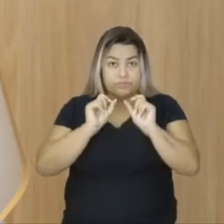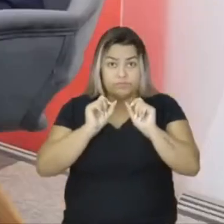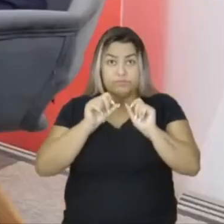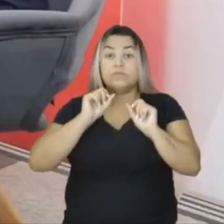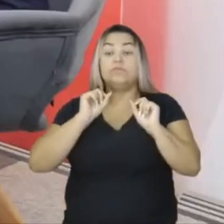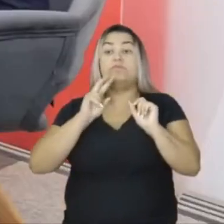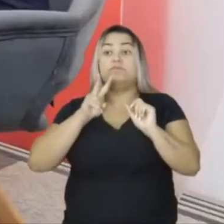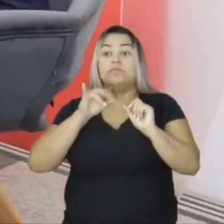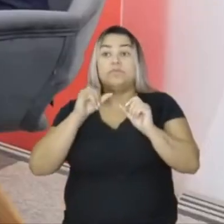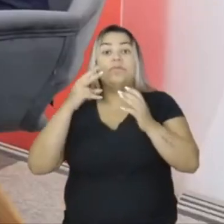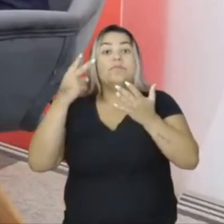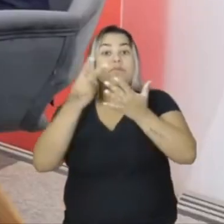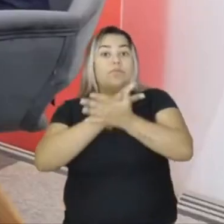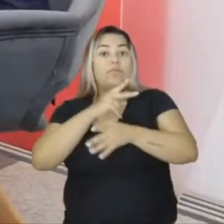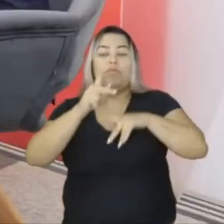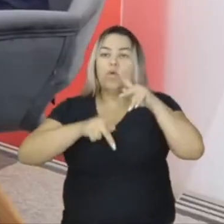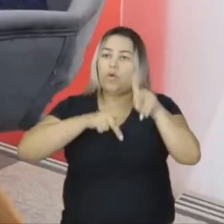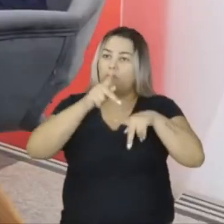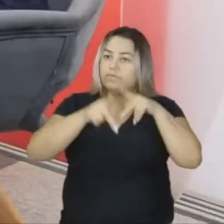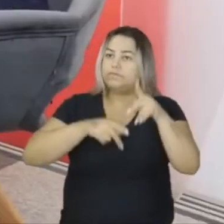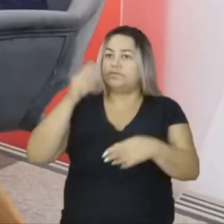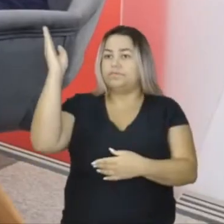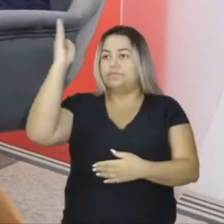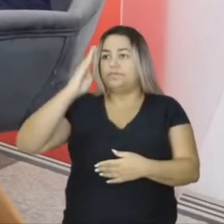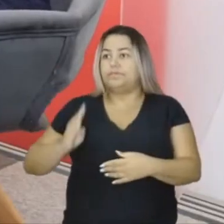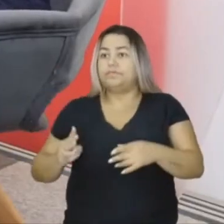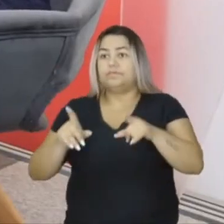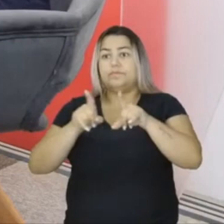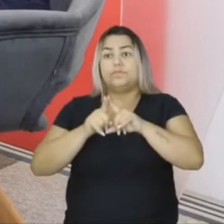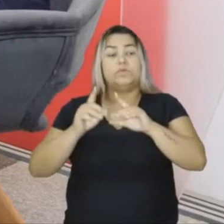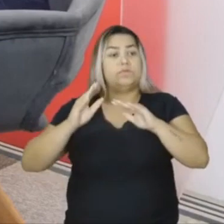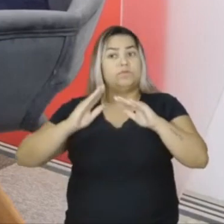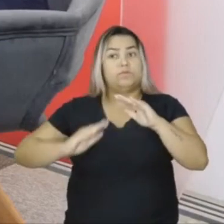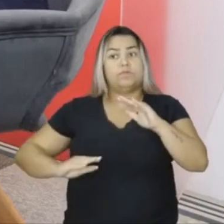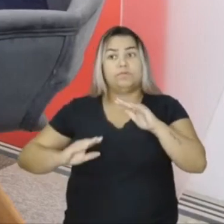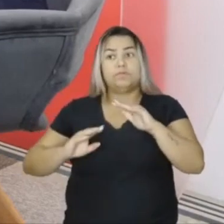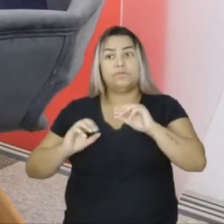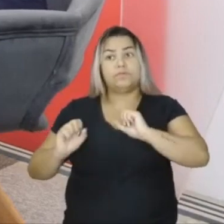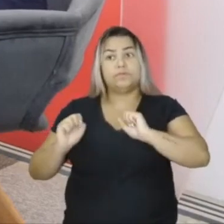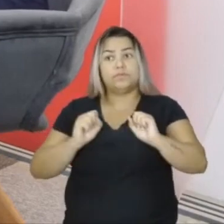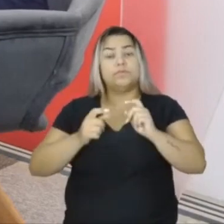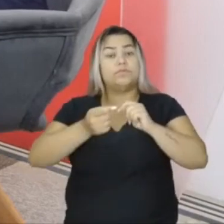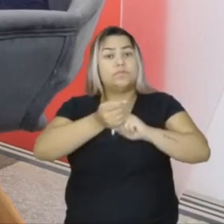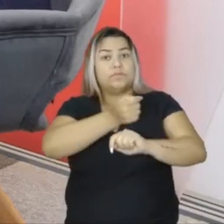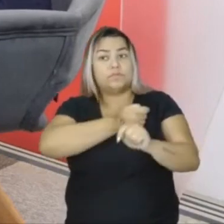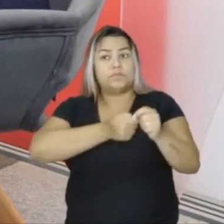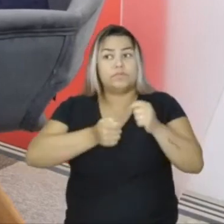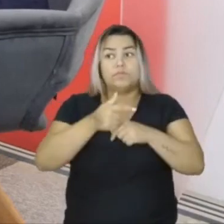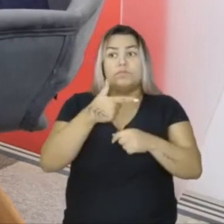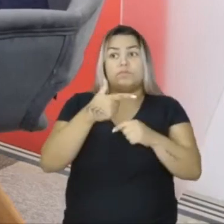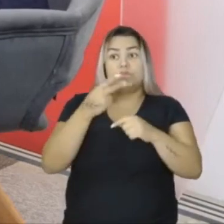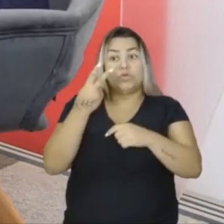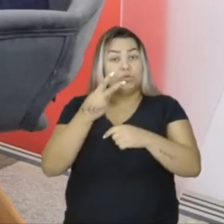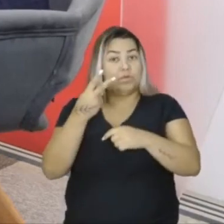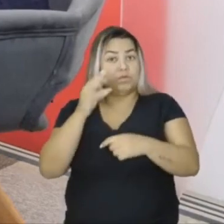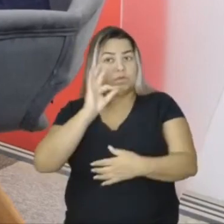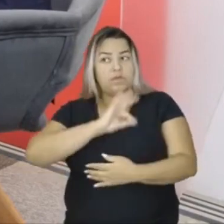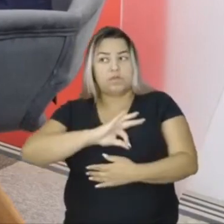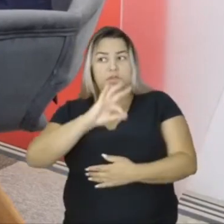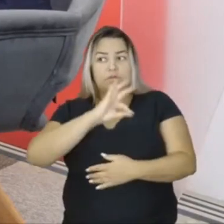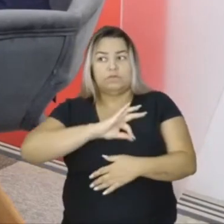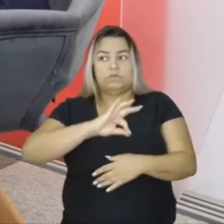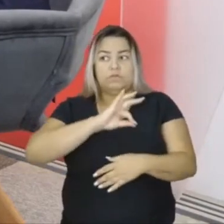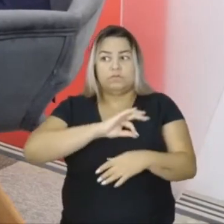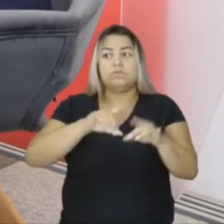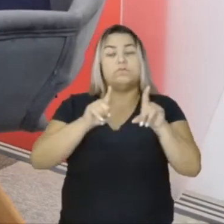O povo brasileiro, as pessoas de menor poder econômico, 70% do povo brasileiro ganha até 2 salários mínimos, como você